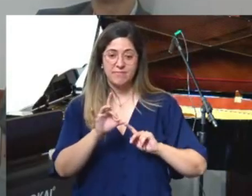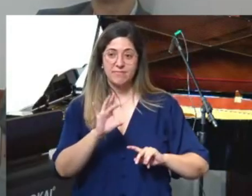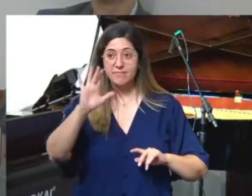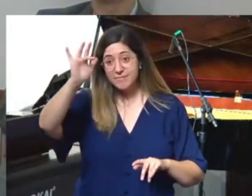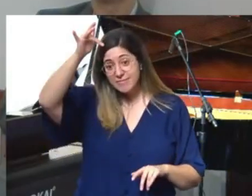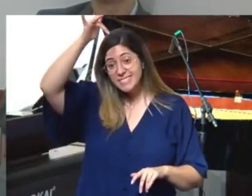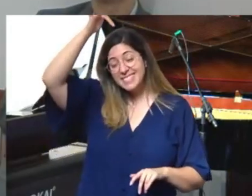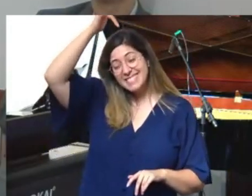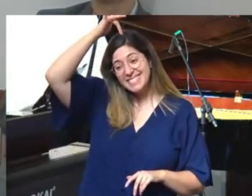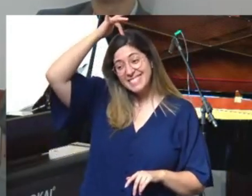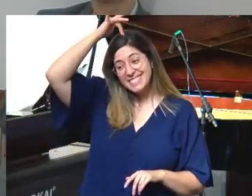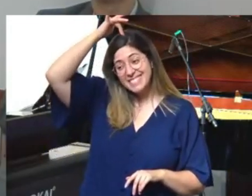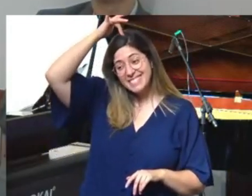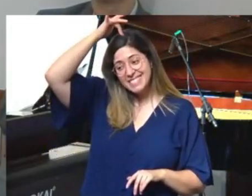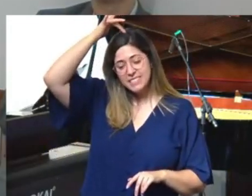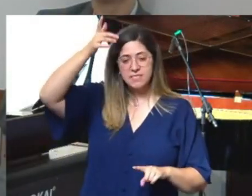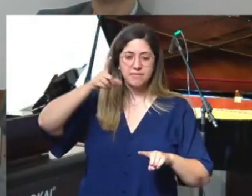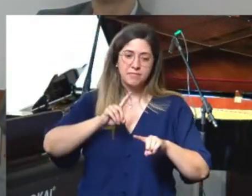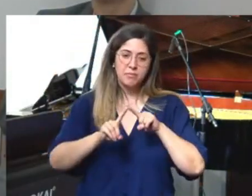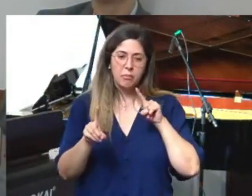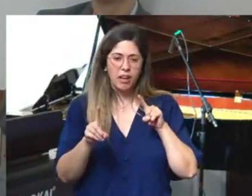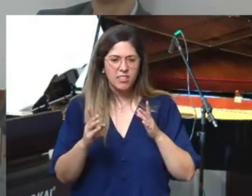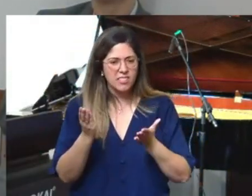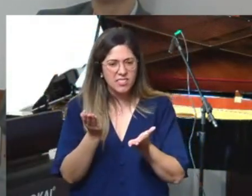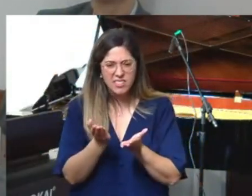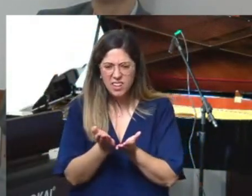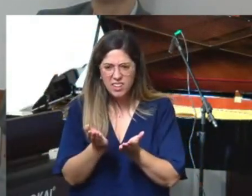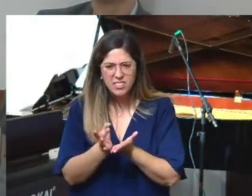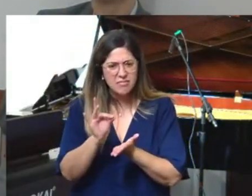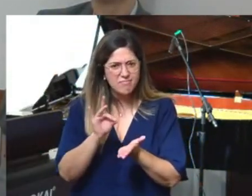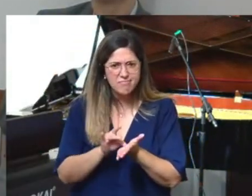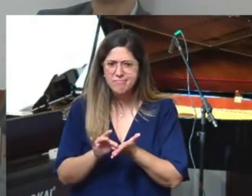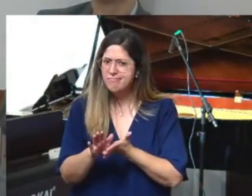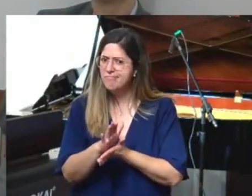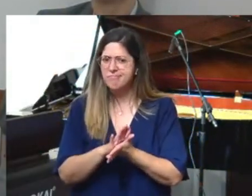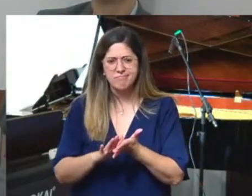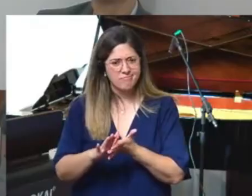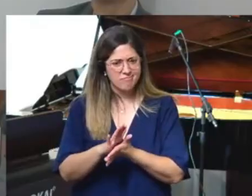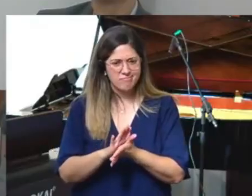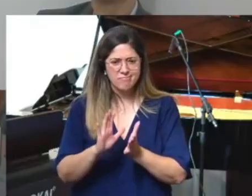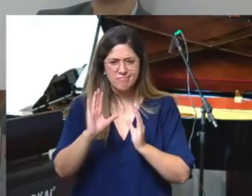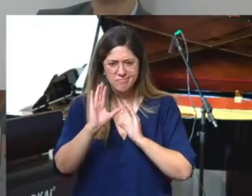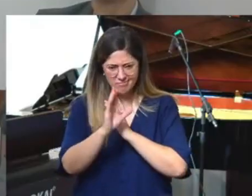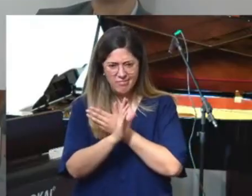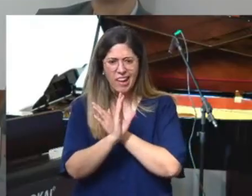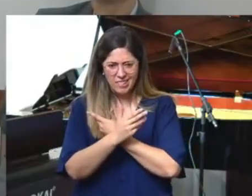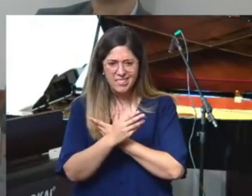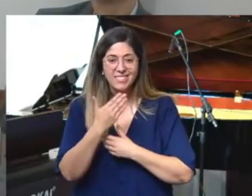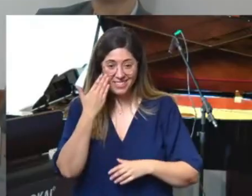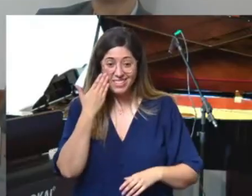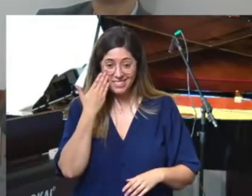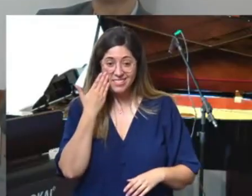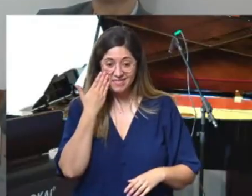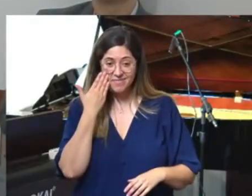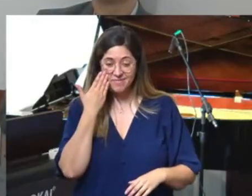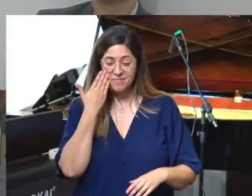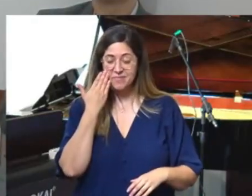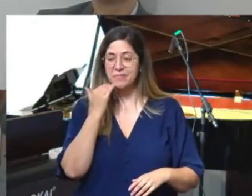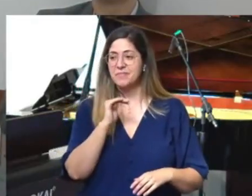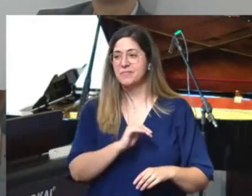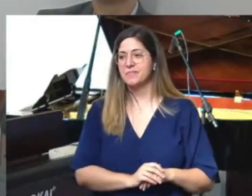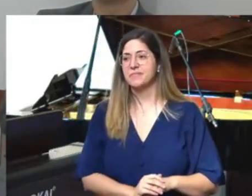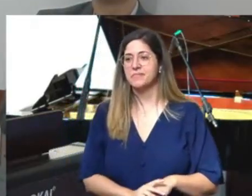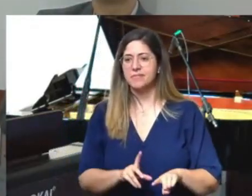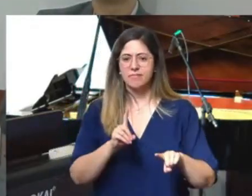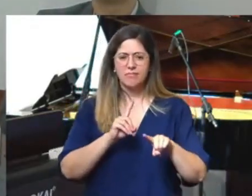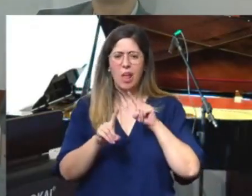a ser tratado por Tito na igreja em Creta. De alguma forma, aqueles